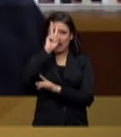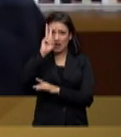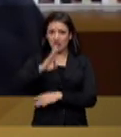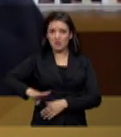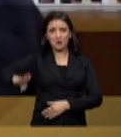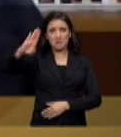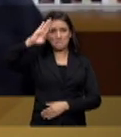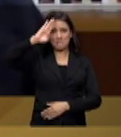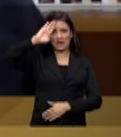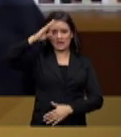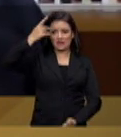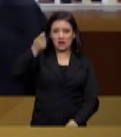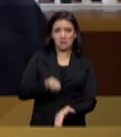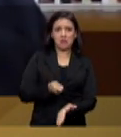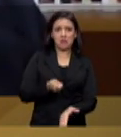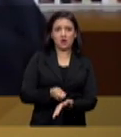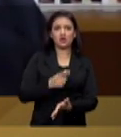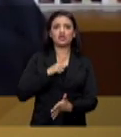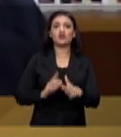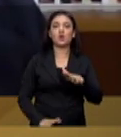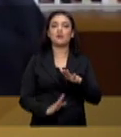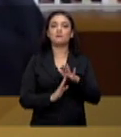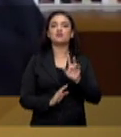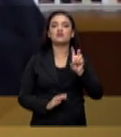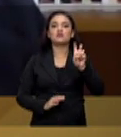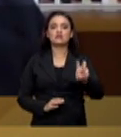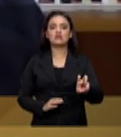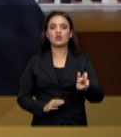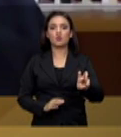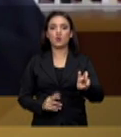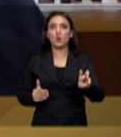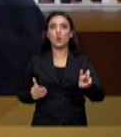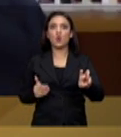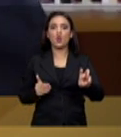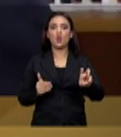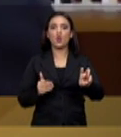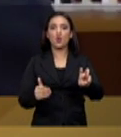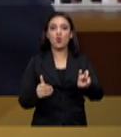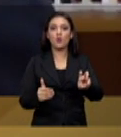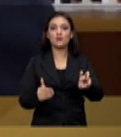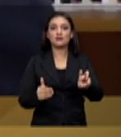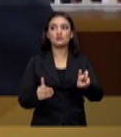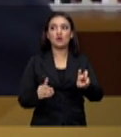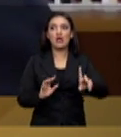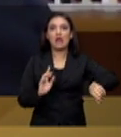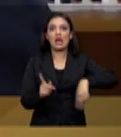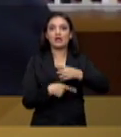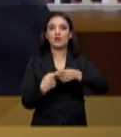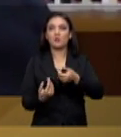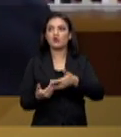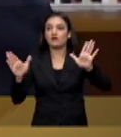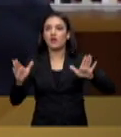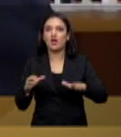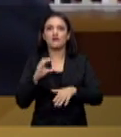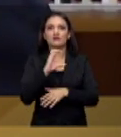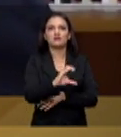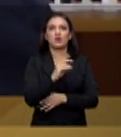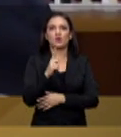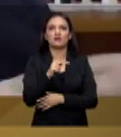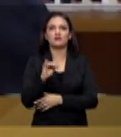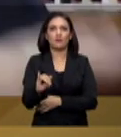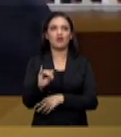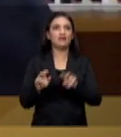havia uma limitação de 5. Começava a legislatura, a situação corria e criava logo 5